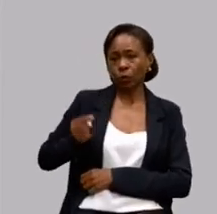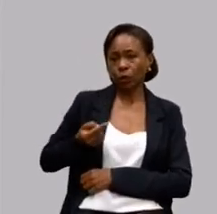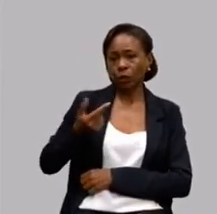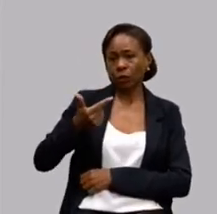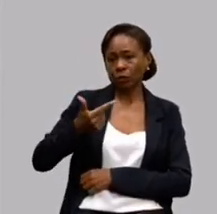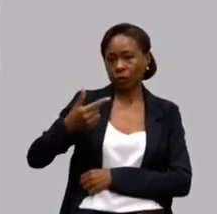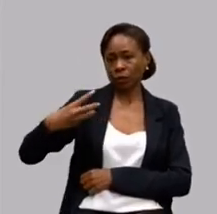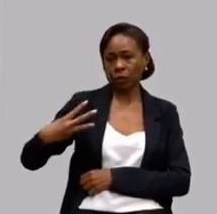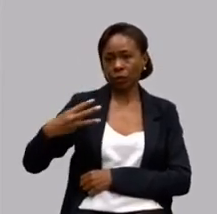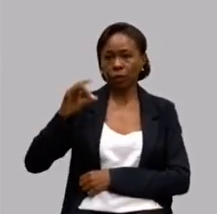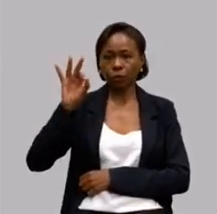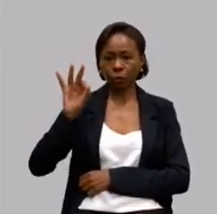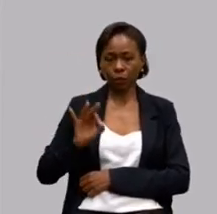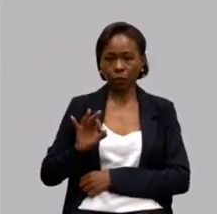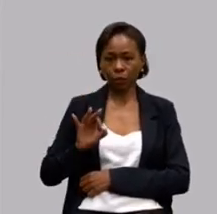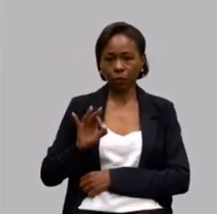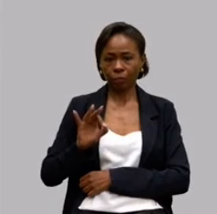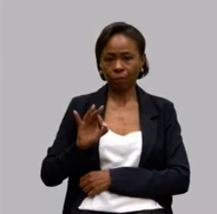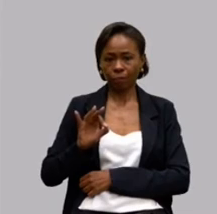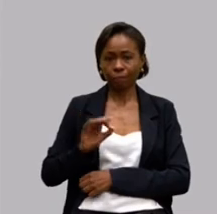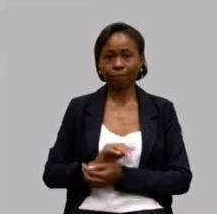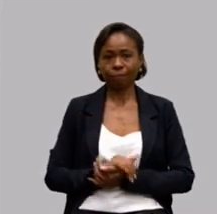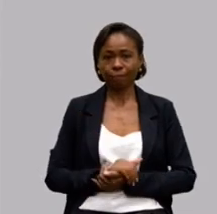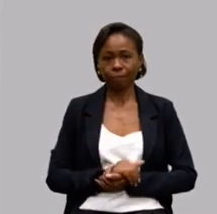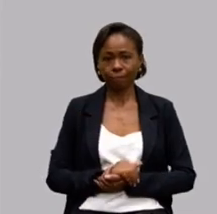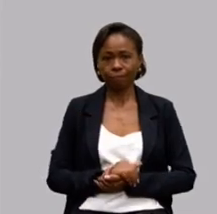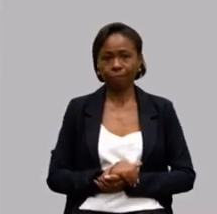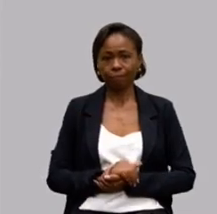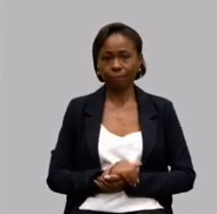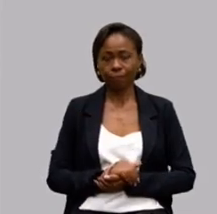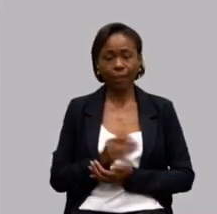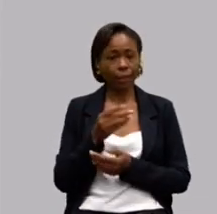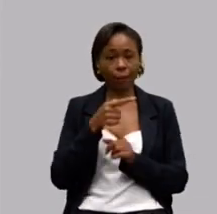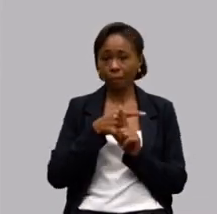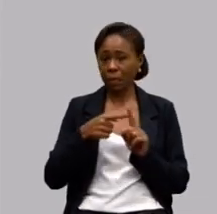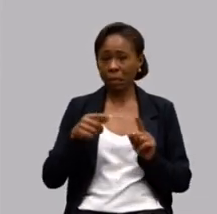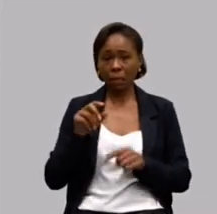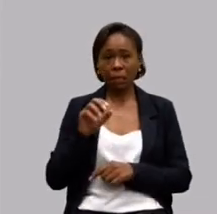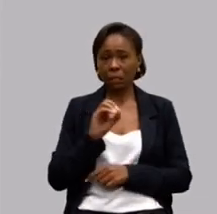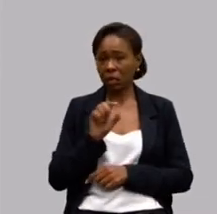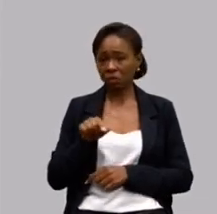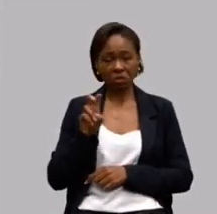0,23%. Não chega a 0,5%. Aliás, não chega nem a metade de 0,5%.